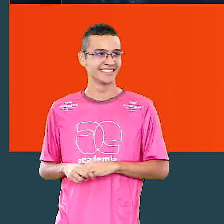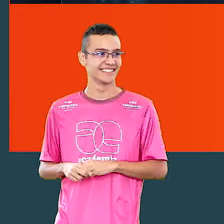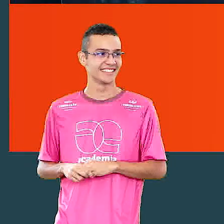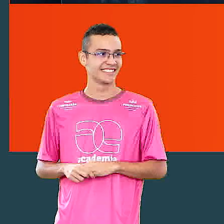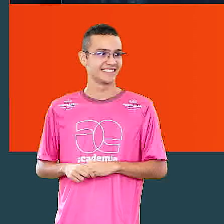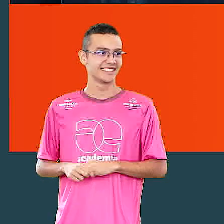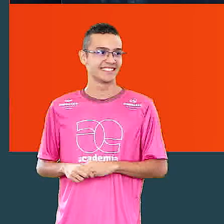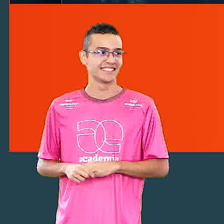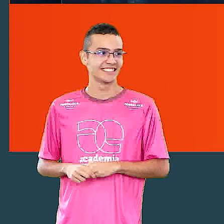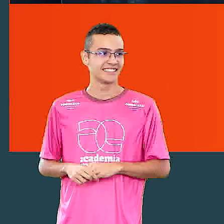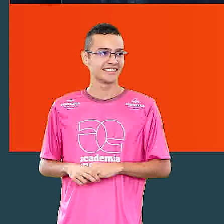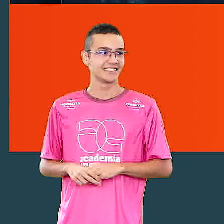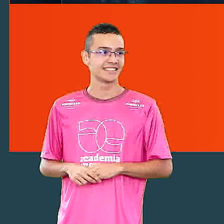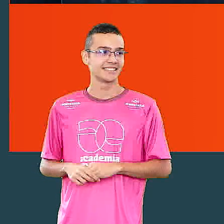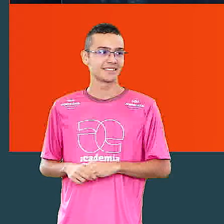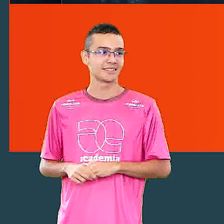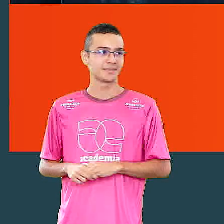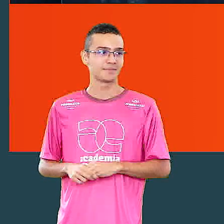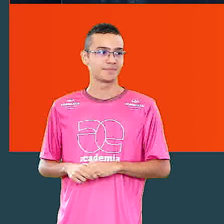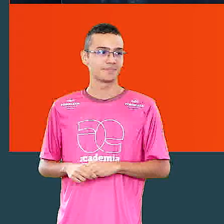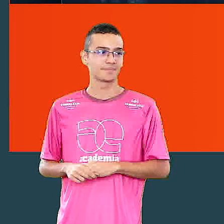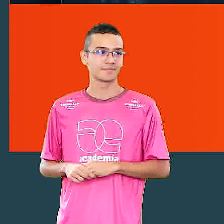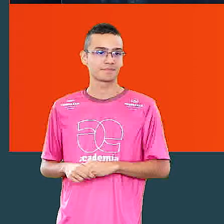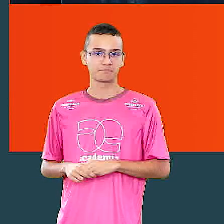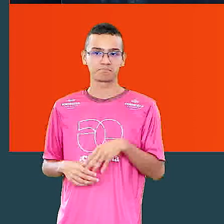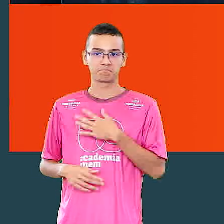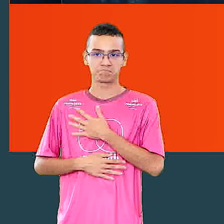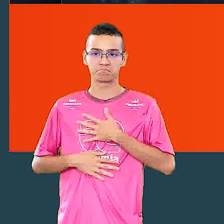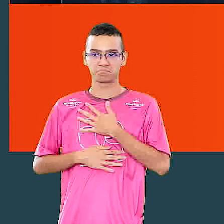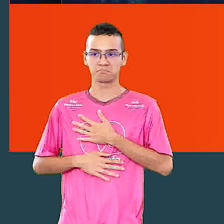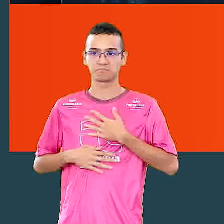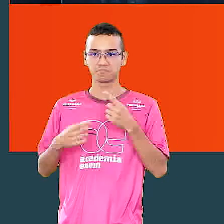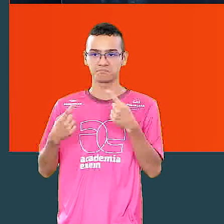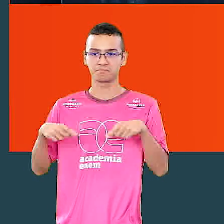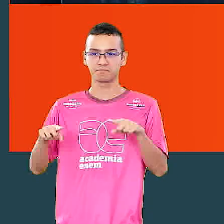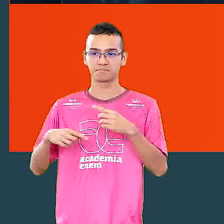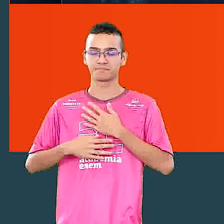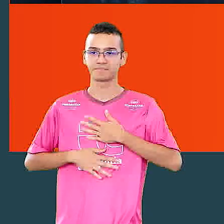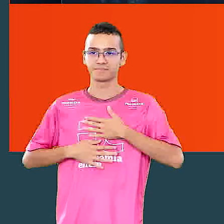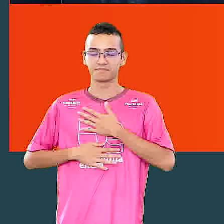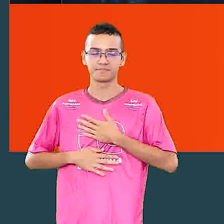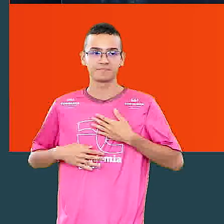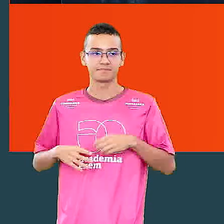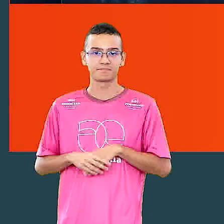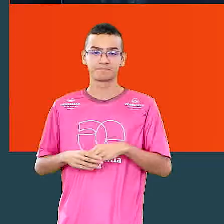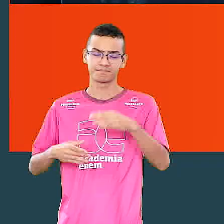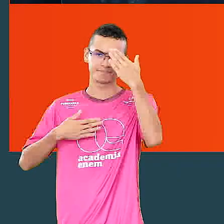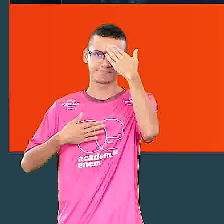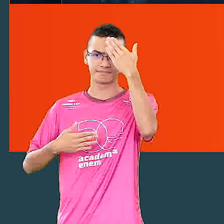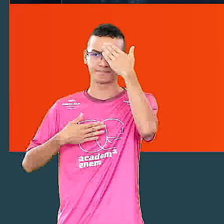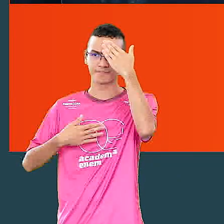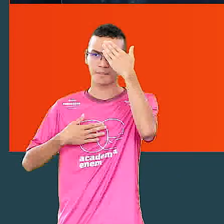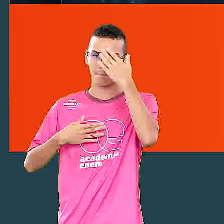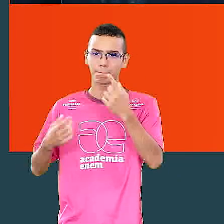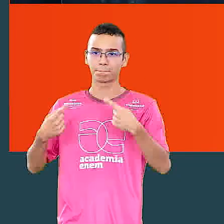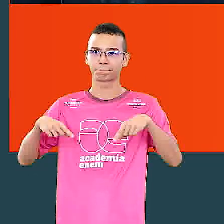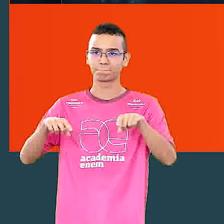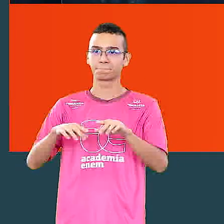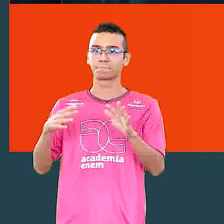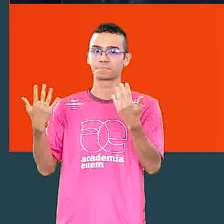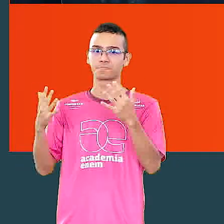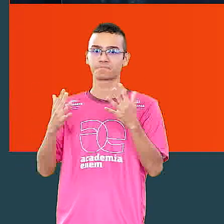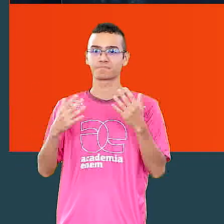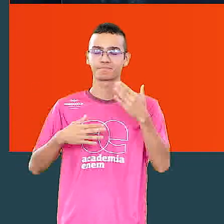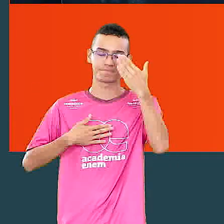Meus amores, foi massa ou não foi massa? Massa. Massa demais. Quero agradecer a vocês todos, tá? Agradecer a todos